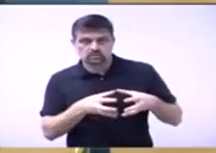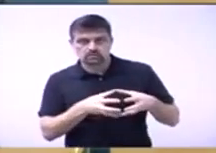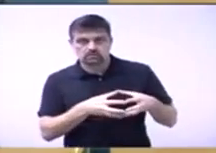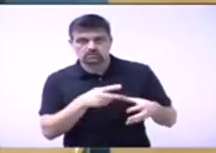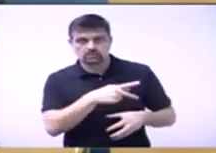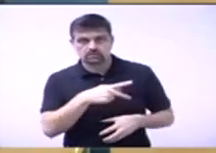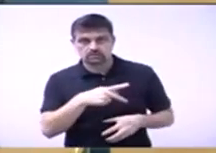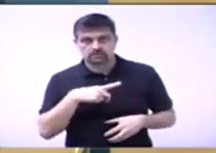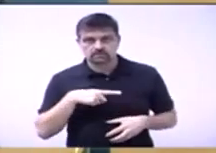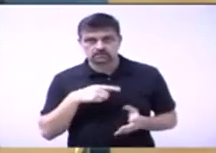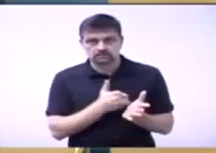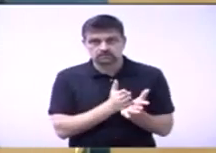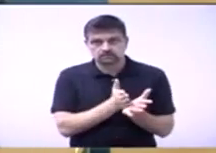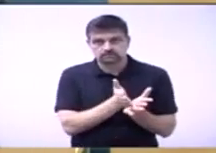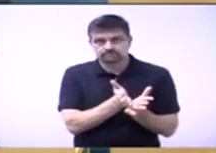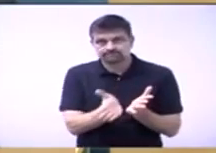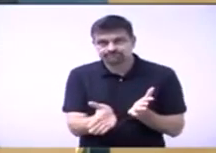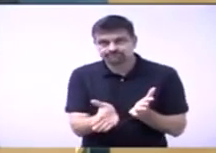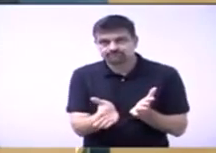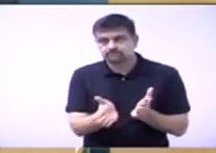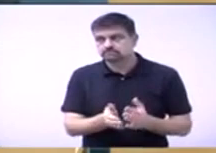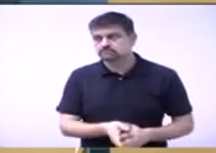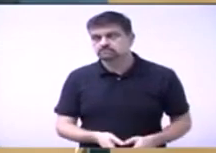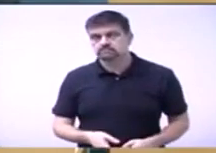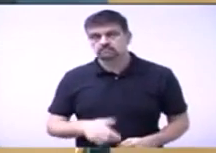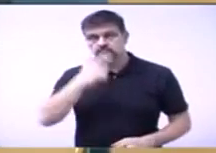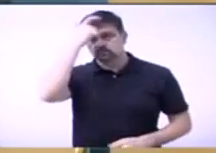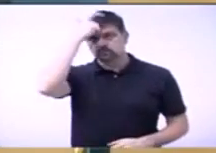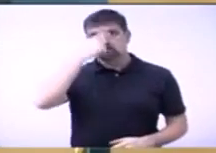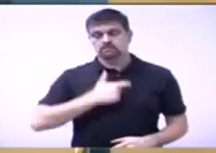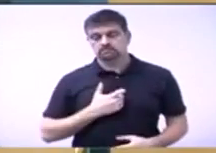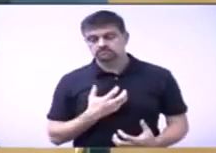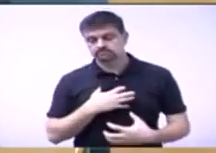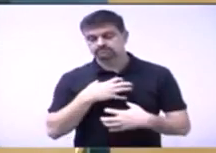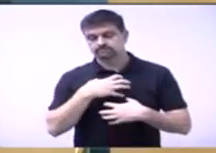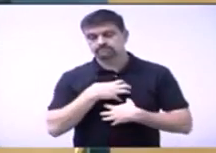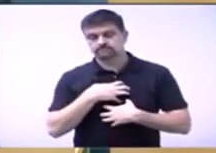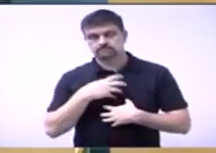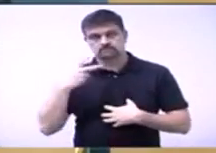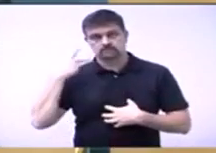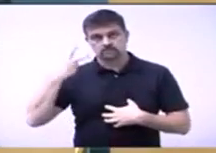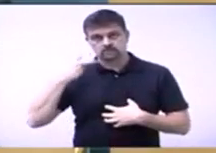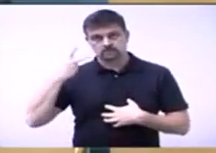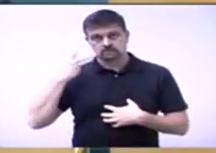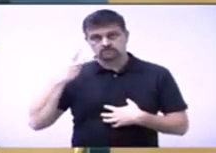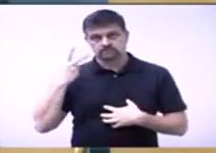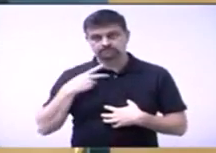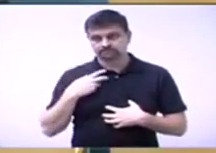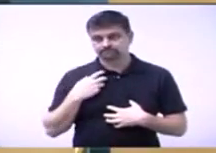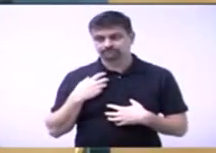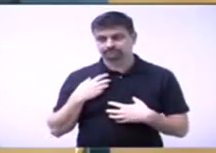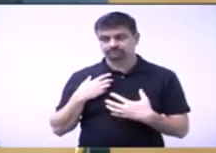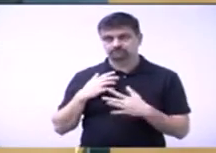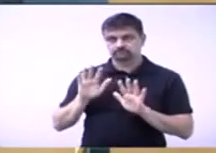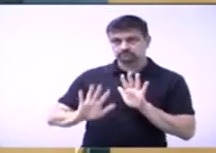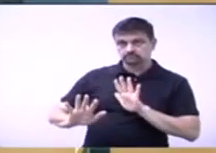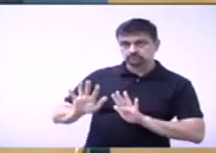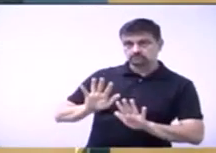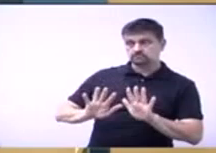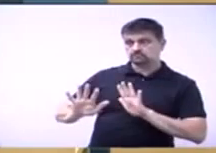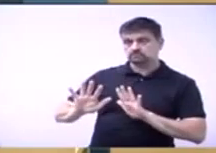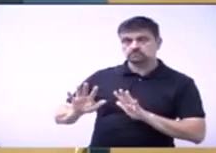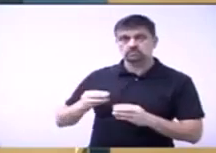linhou outros rumos. E quando o vereador se sente acuado